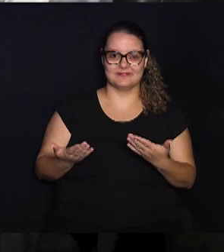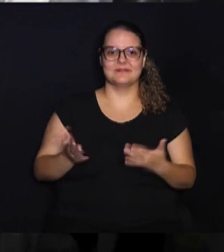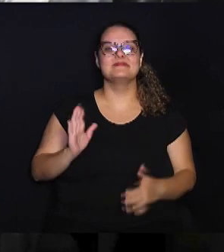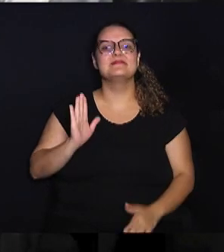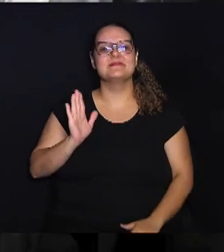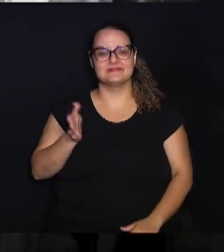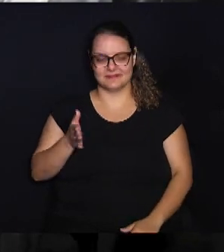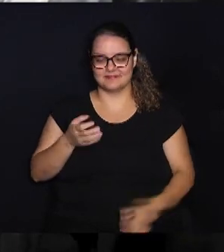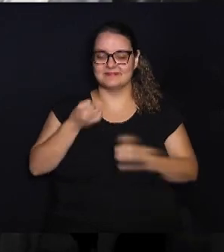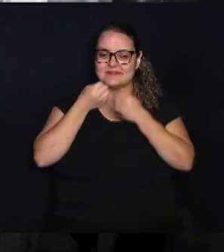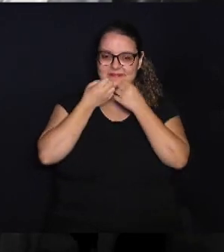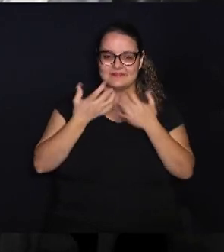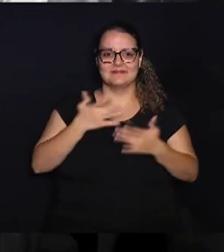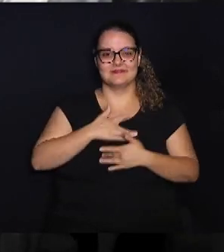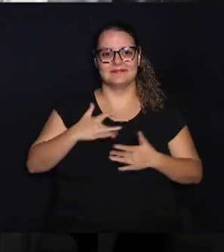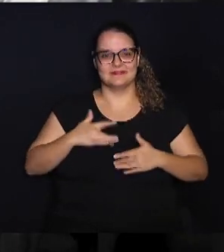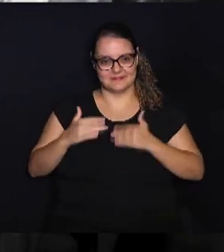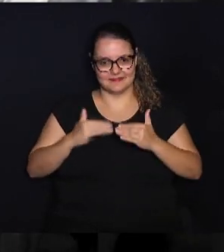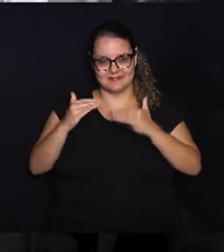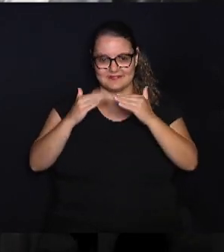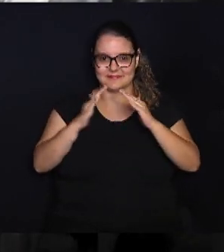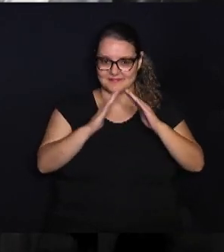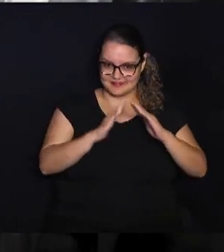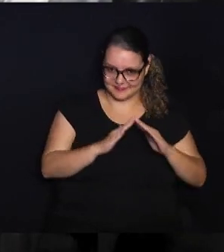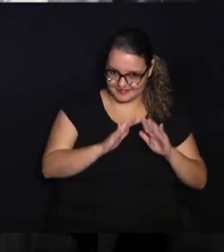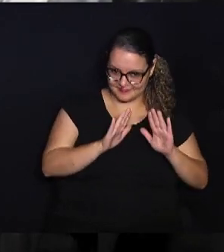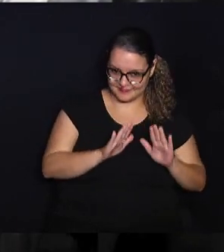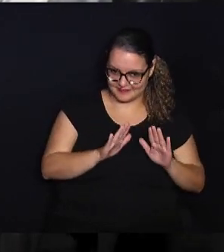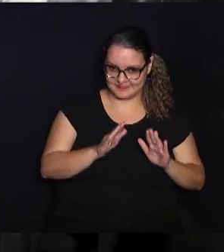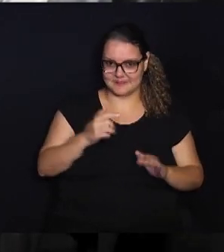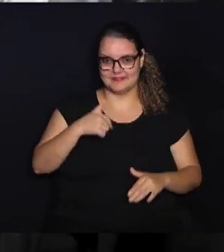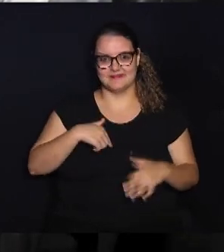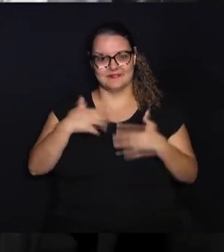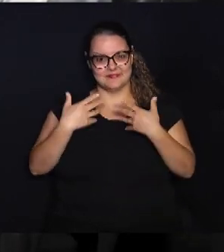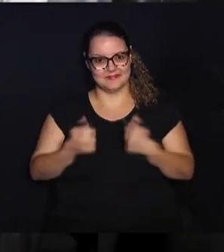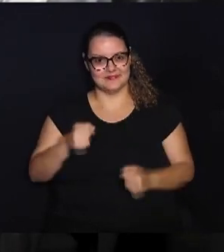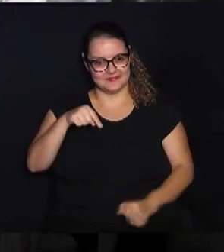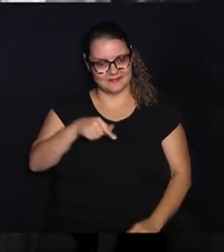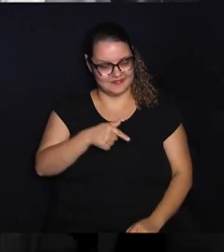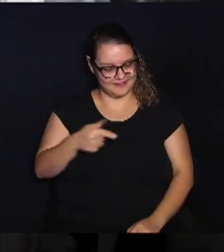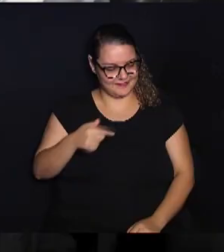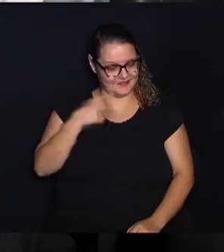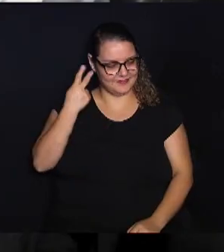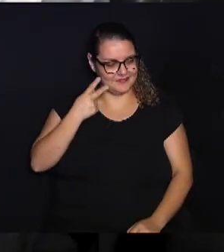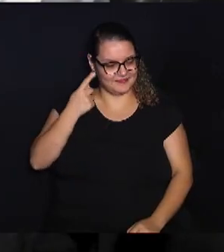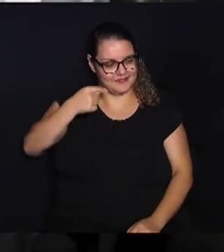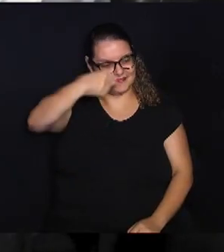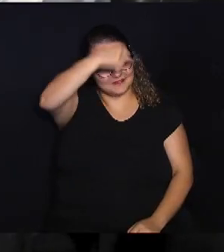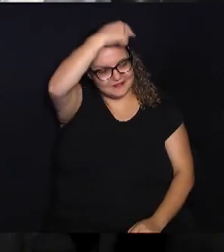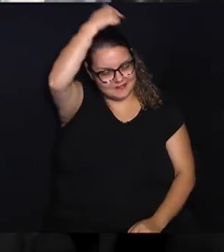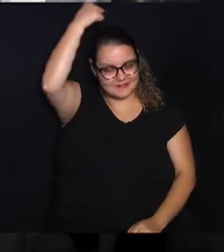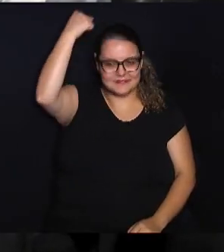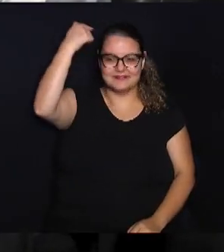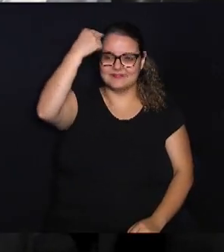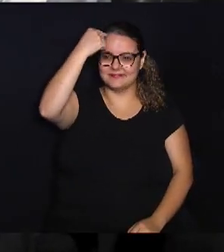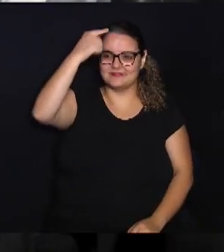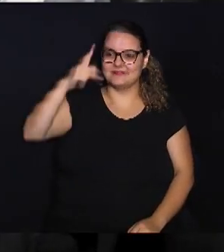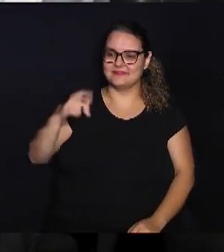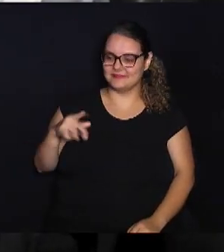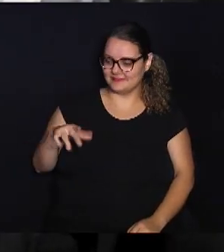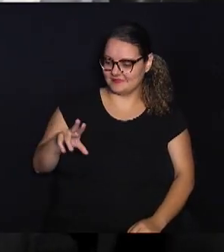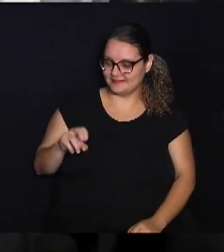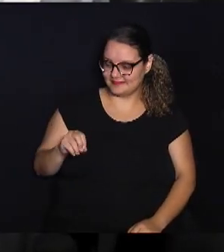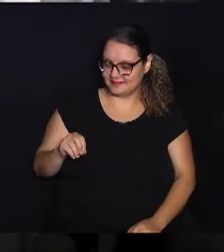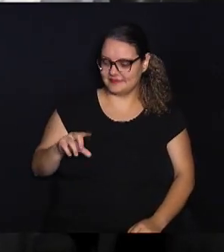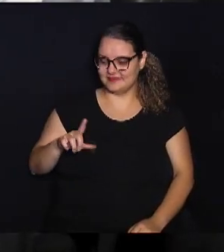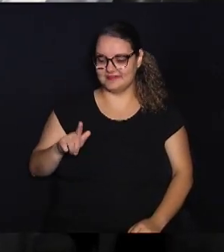já está bem, está se recuperando em casa. E eu recebo nesta semana o vereador Paulo Gaspar, que já